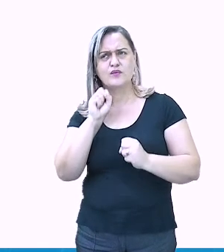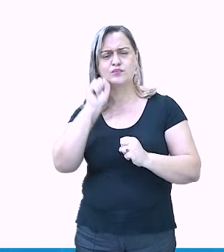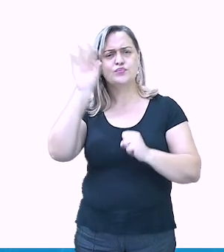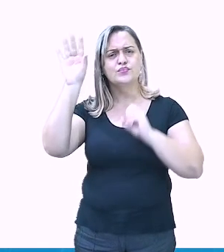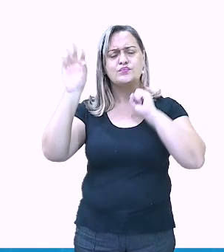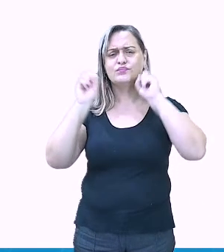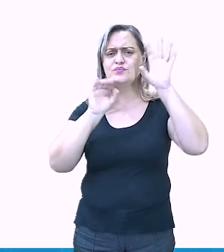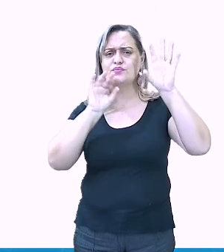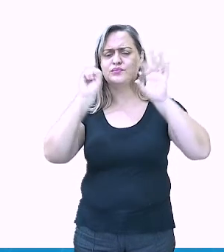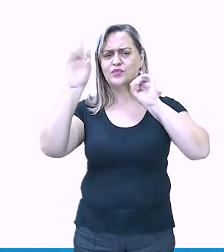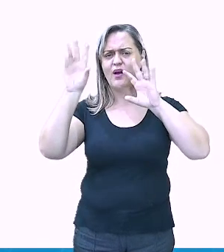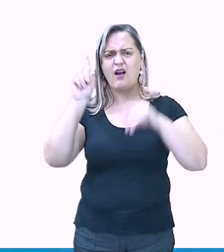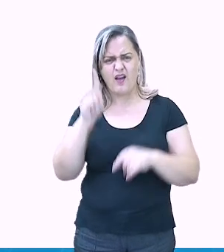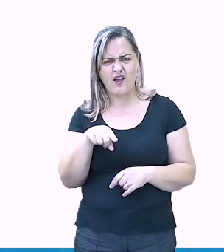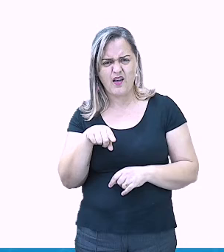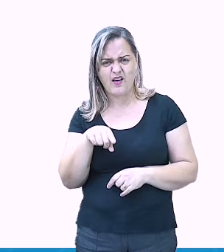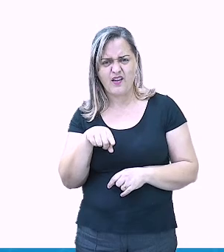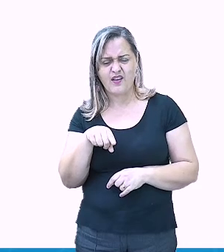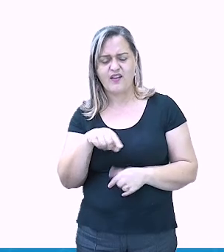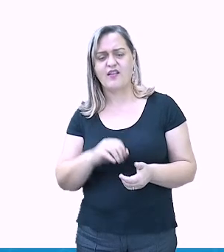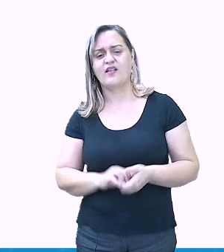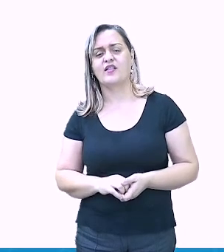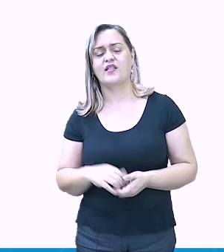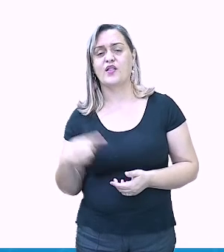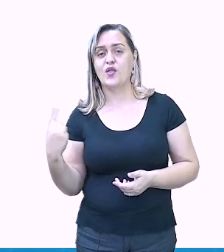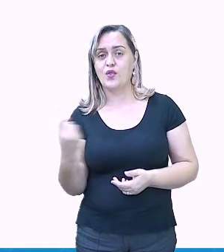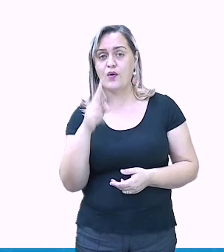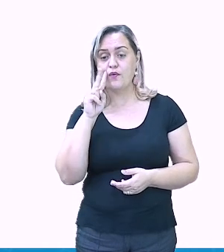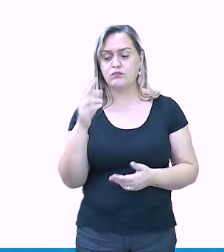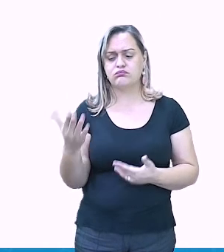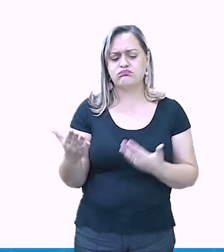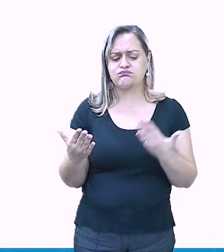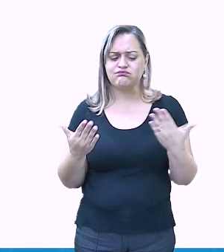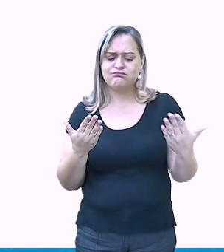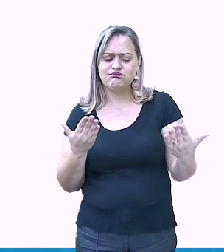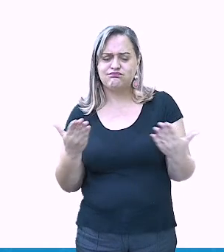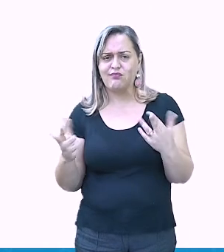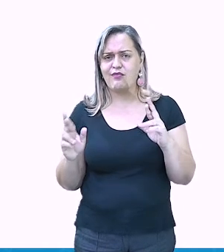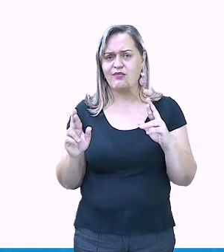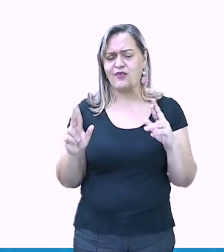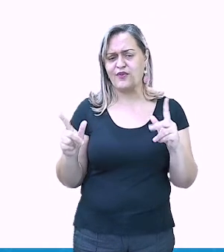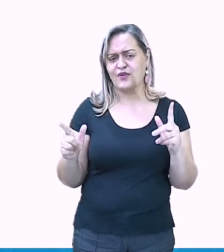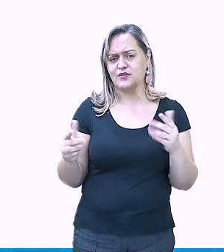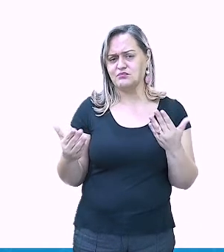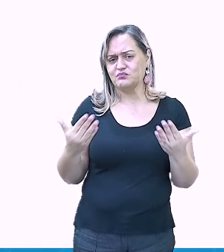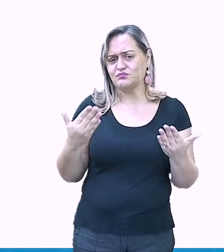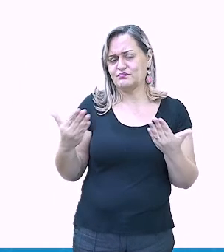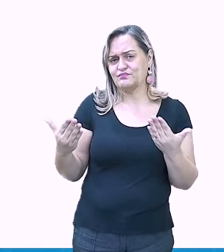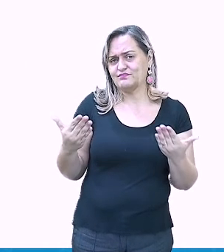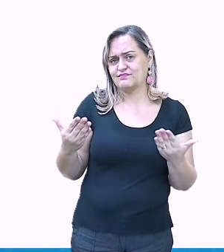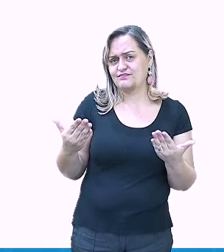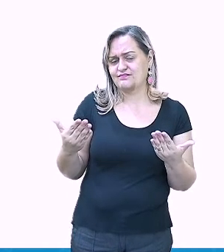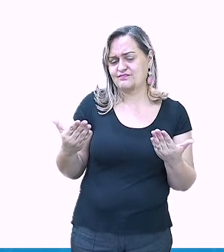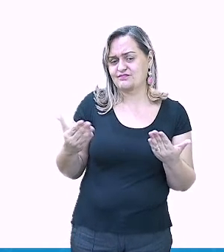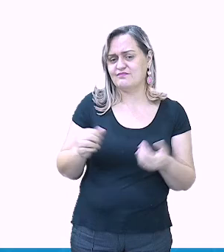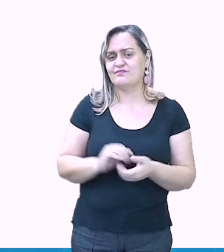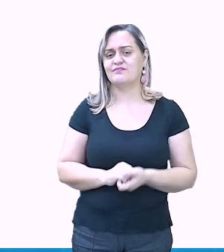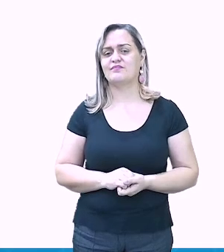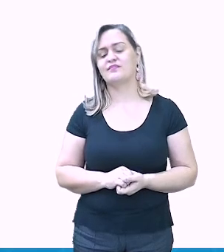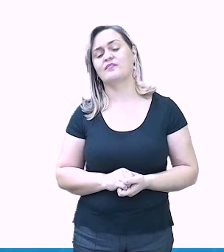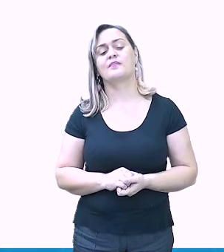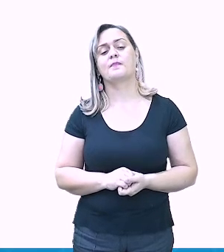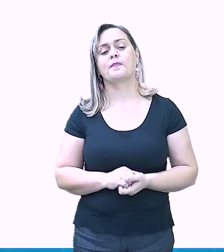Nós vamos perceber as diferenças aí. Então já para responder essa pergunta, as